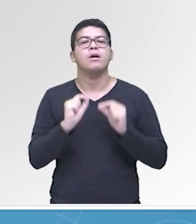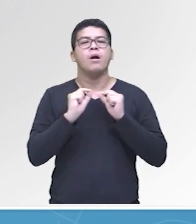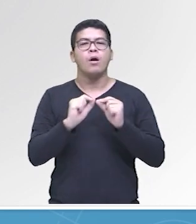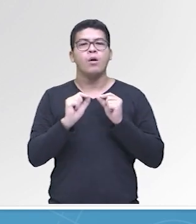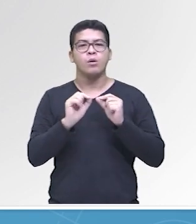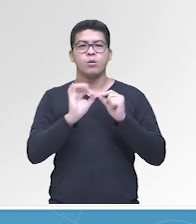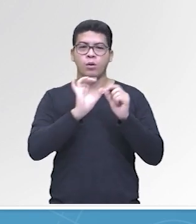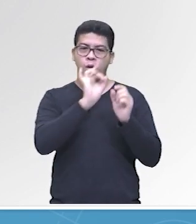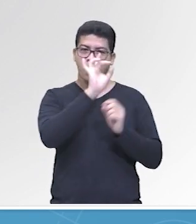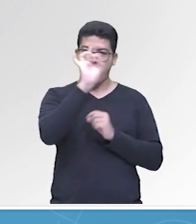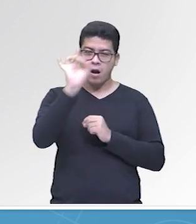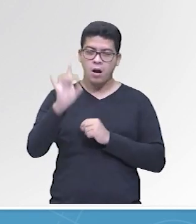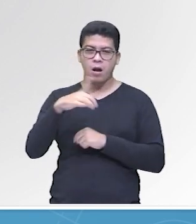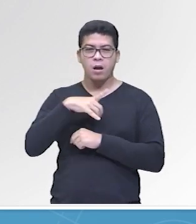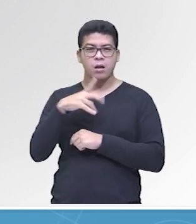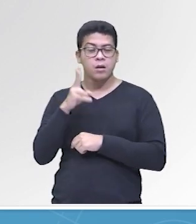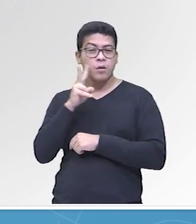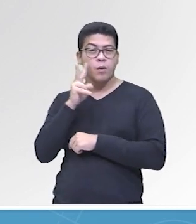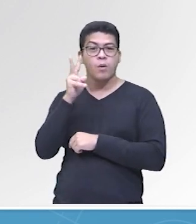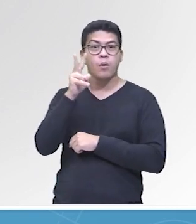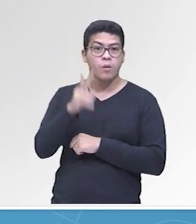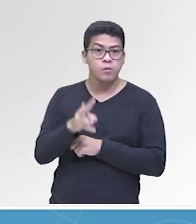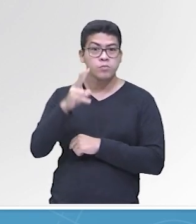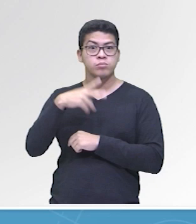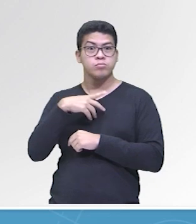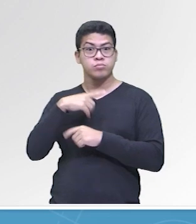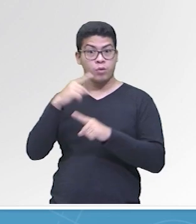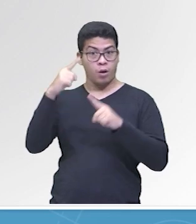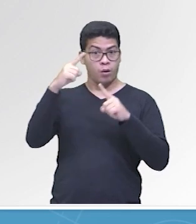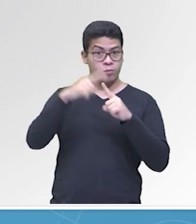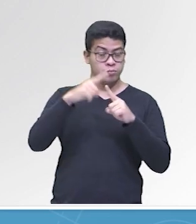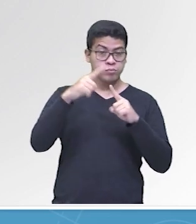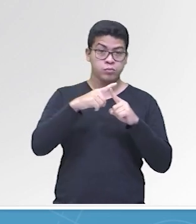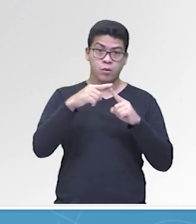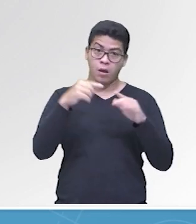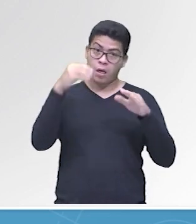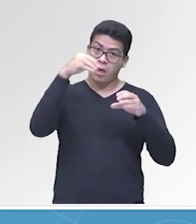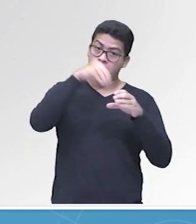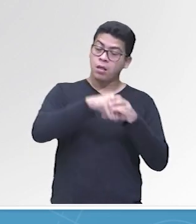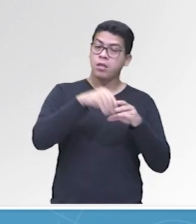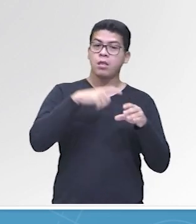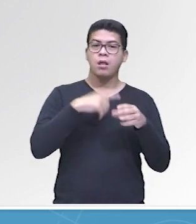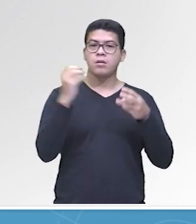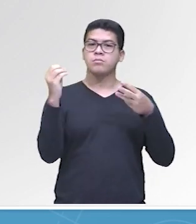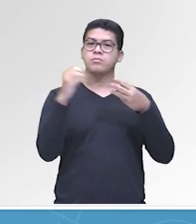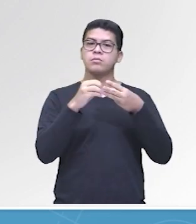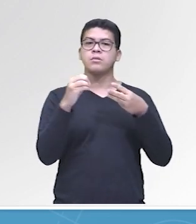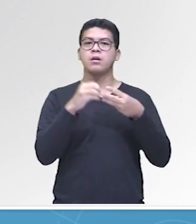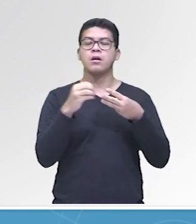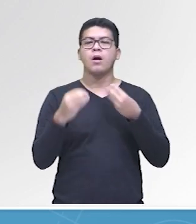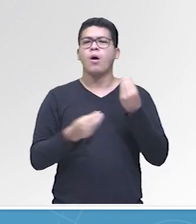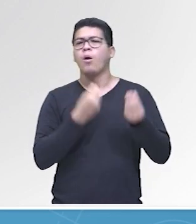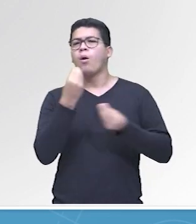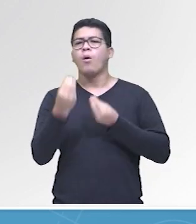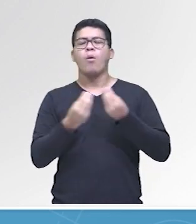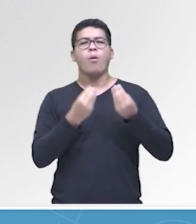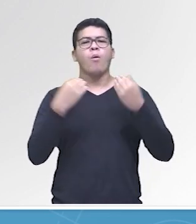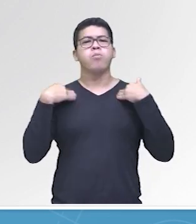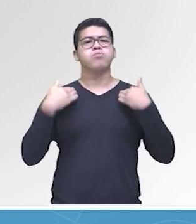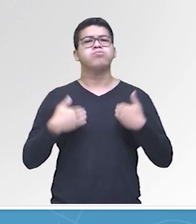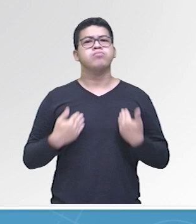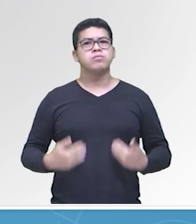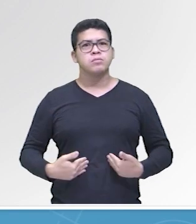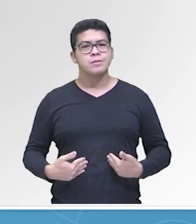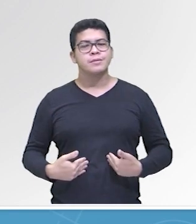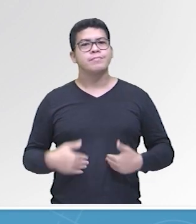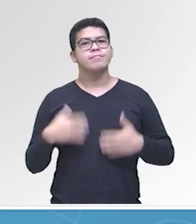uma delas são responsáveis por uma função dentro da célula. Mas como que surgem os organismos a partir das